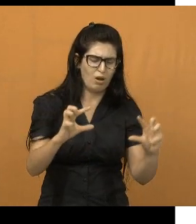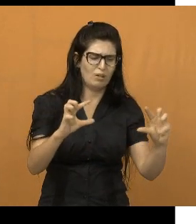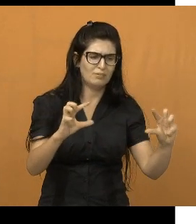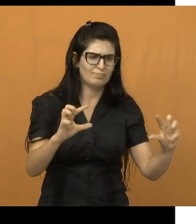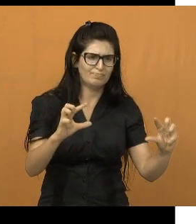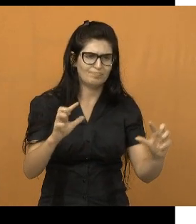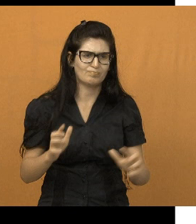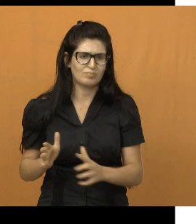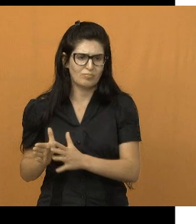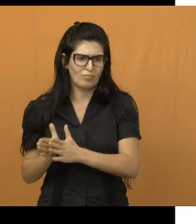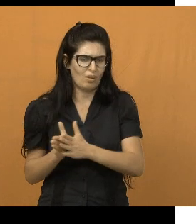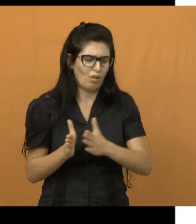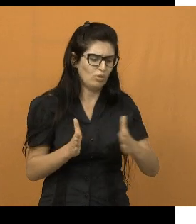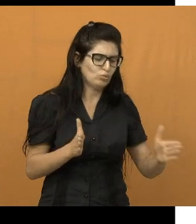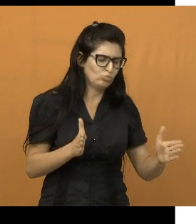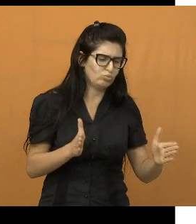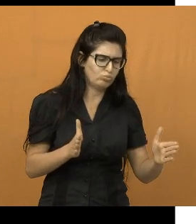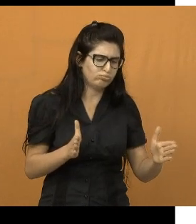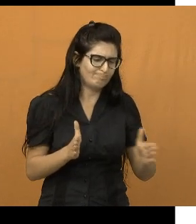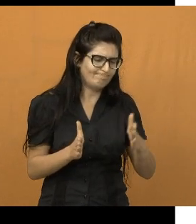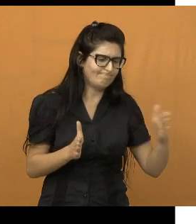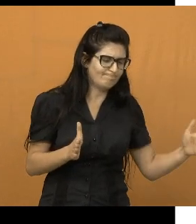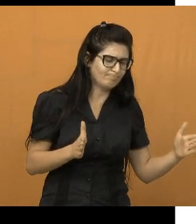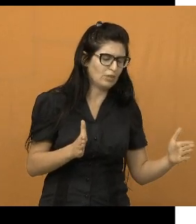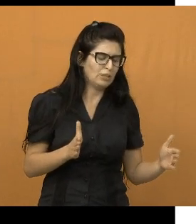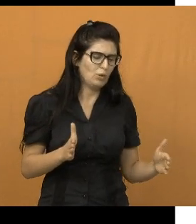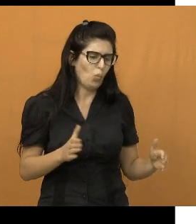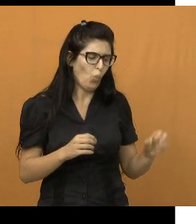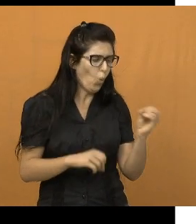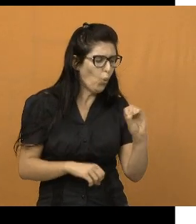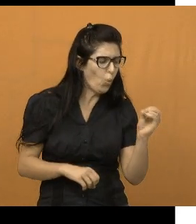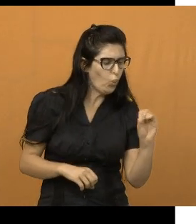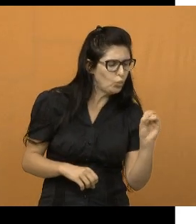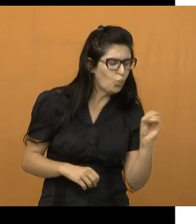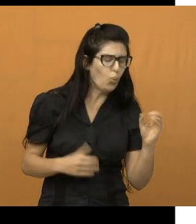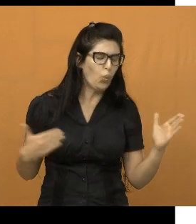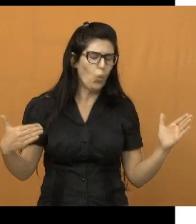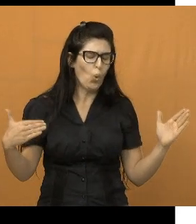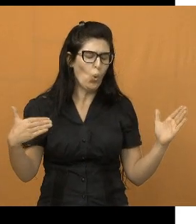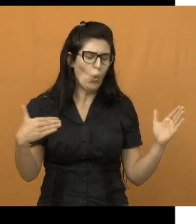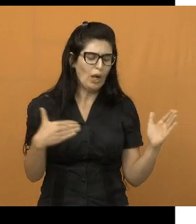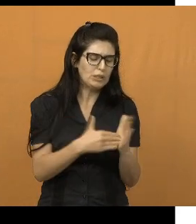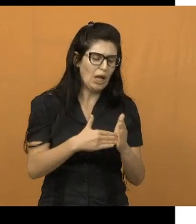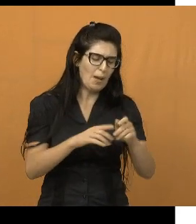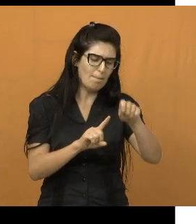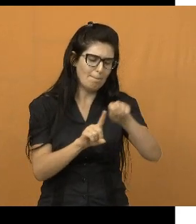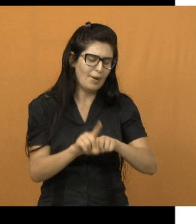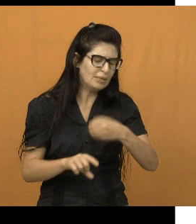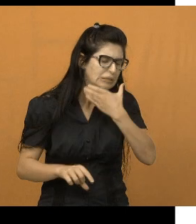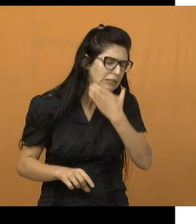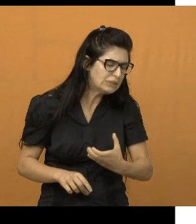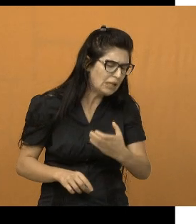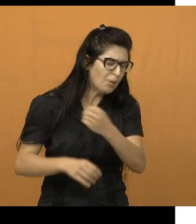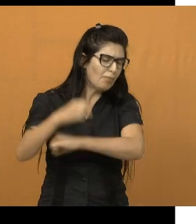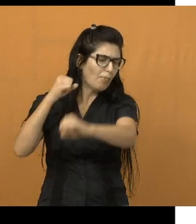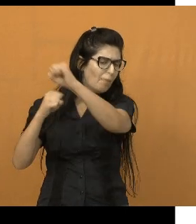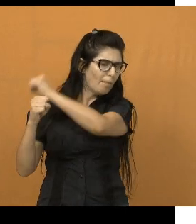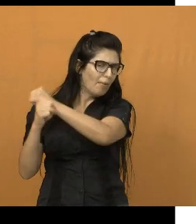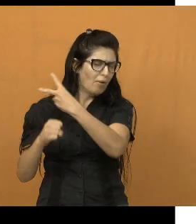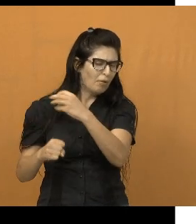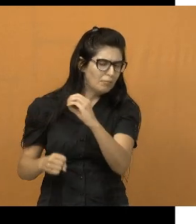segundo para o terceiro quadrimestre nesses atendimentos médicos, eles